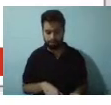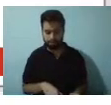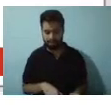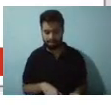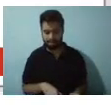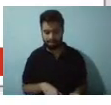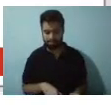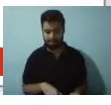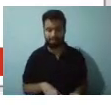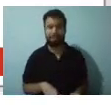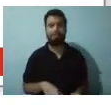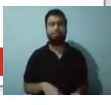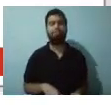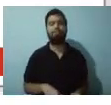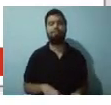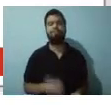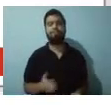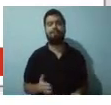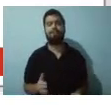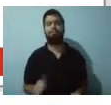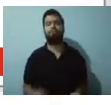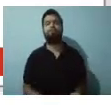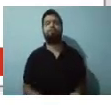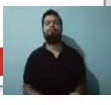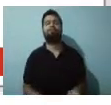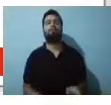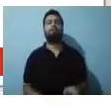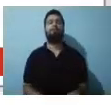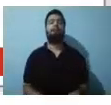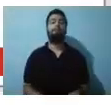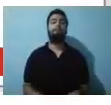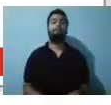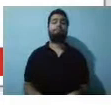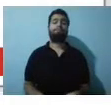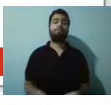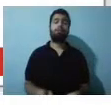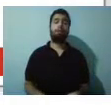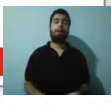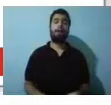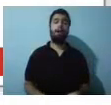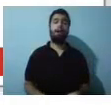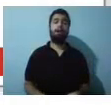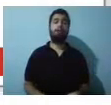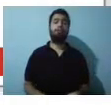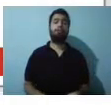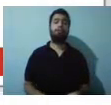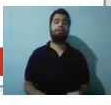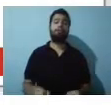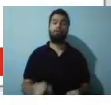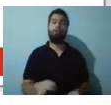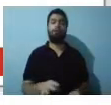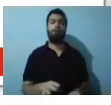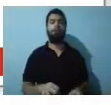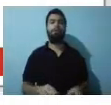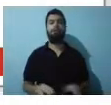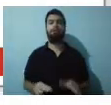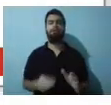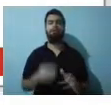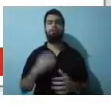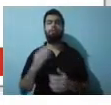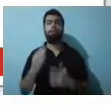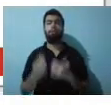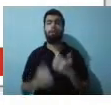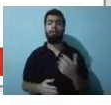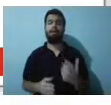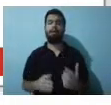mais uma crise do capitalismo no mundo em 2007, tá? A crise do sistema financeiro chega à Europa e aí os